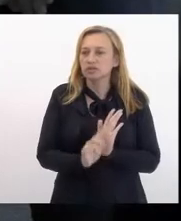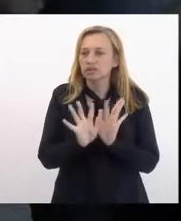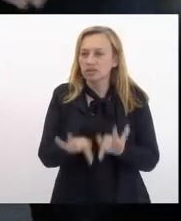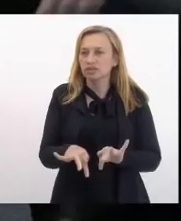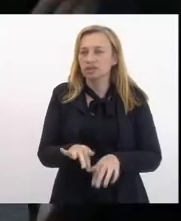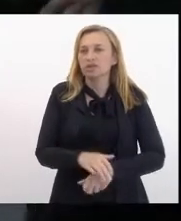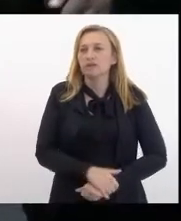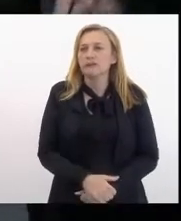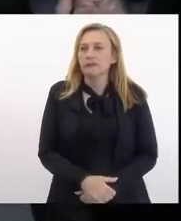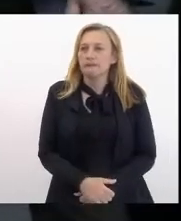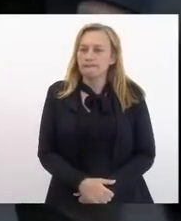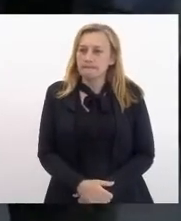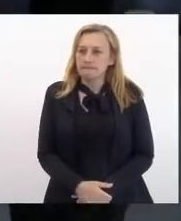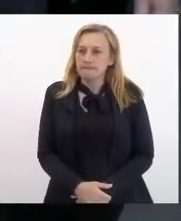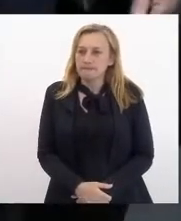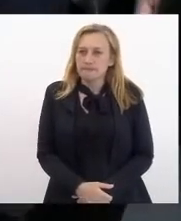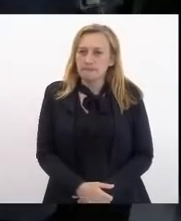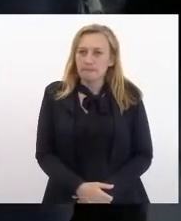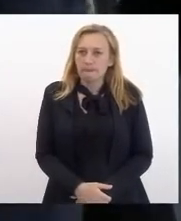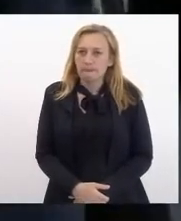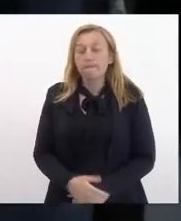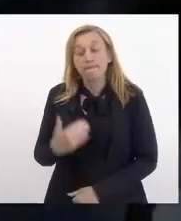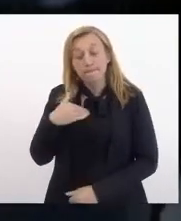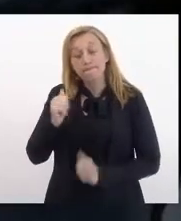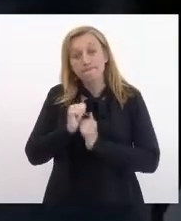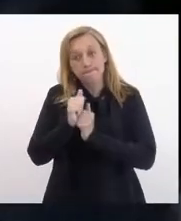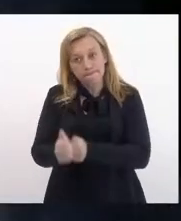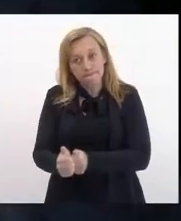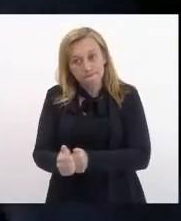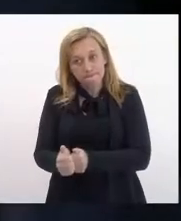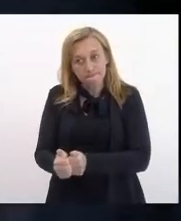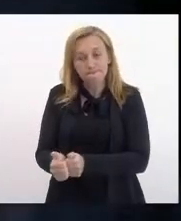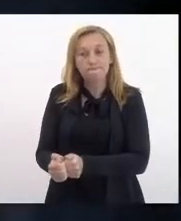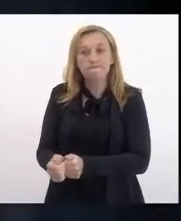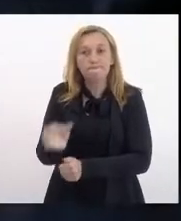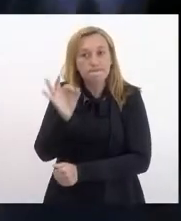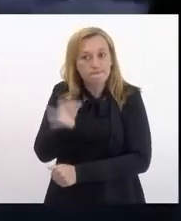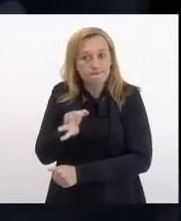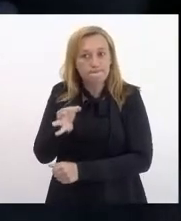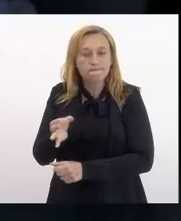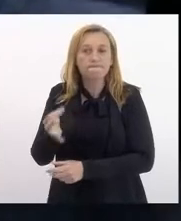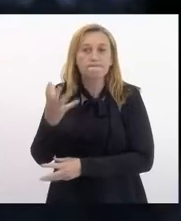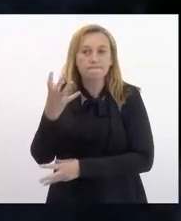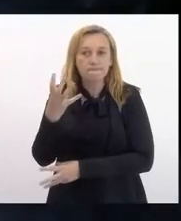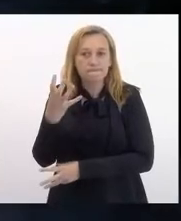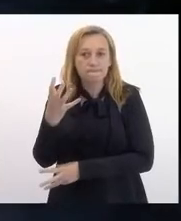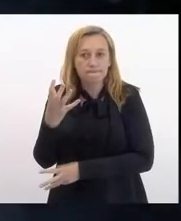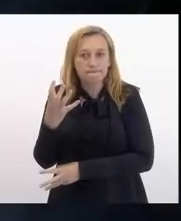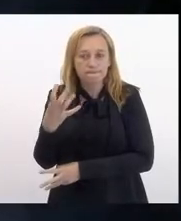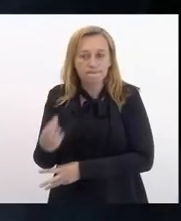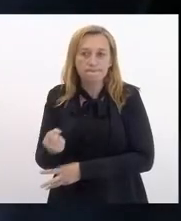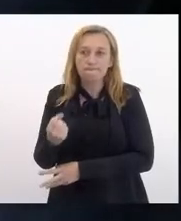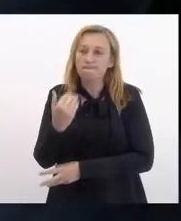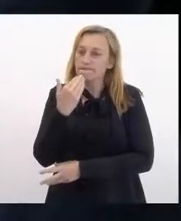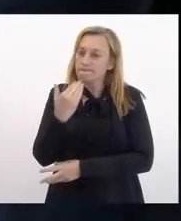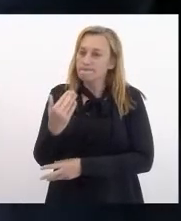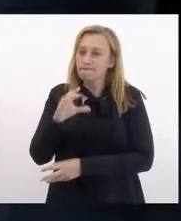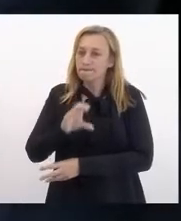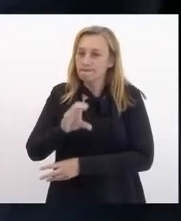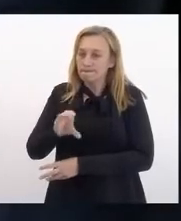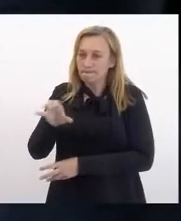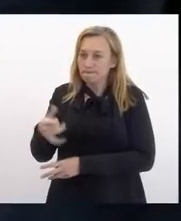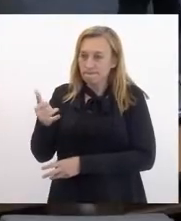de redação. E eu vou acompanhar no mérito, favoravelmente, o parecer da